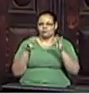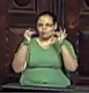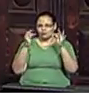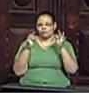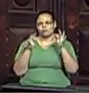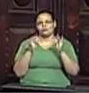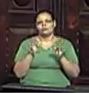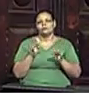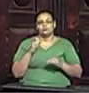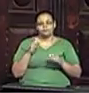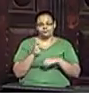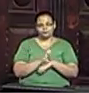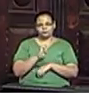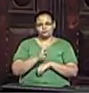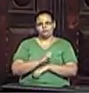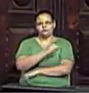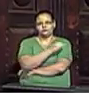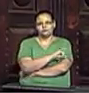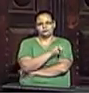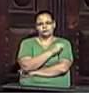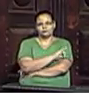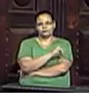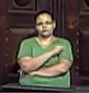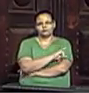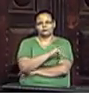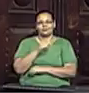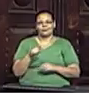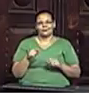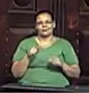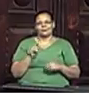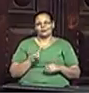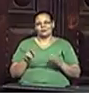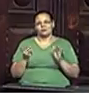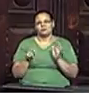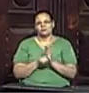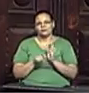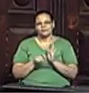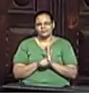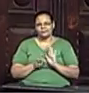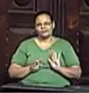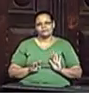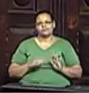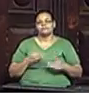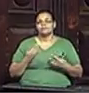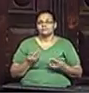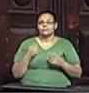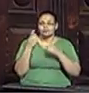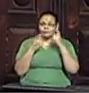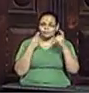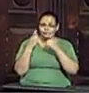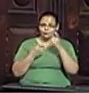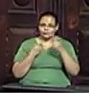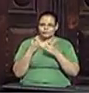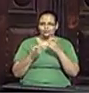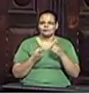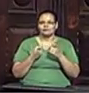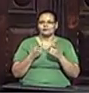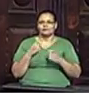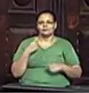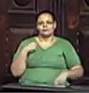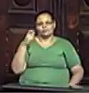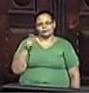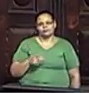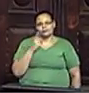de drogas no estado do Rio de Janeiro. A primeira coisa que eu quero aqui dizer é que a CPI, de modo geral, tem acordo com as preocupações levantadas pelo deputado